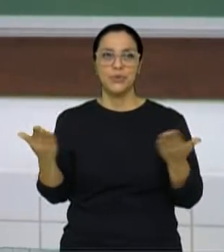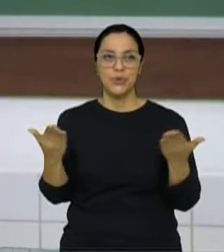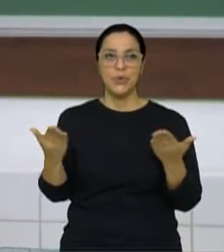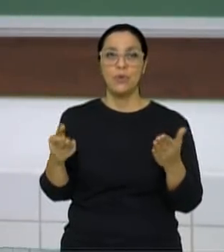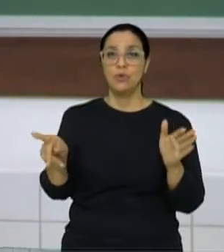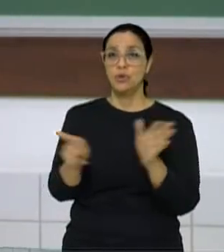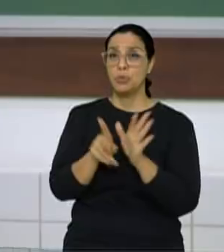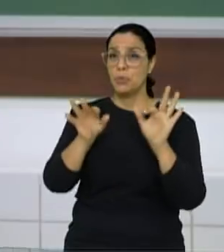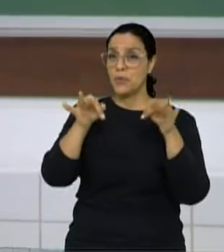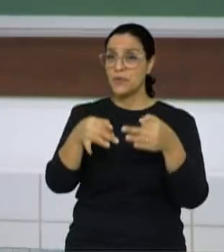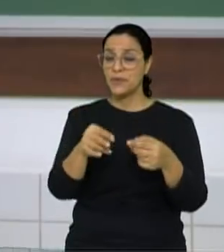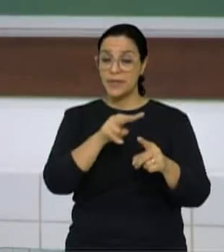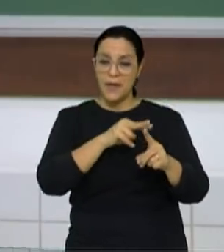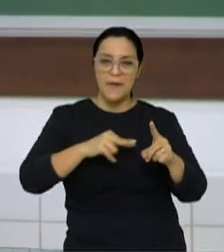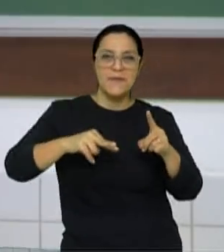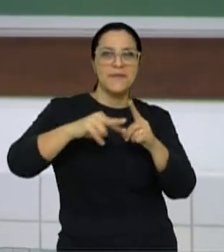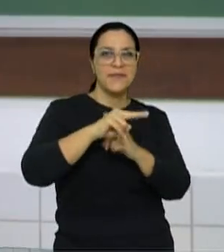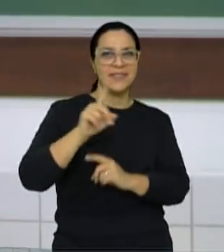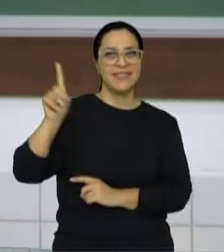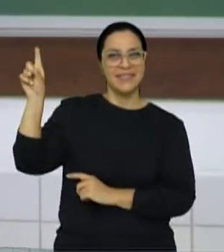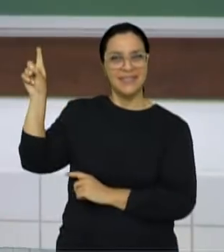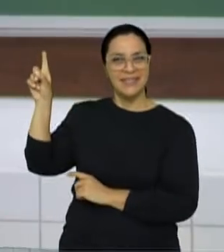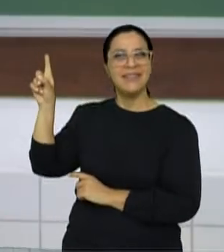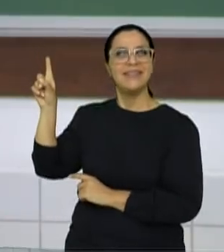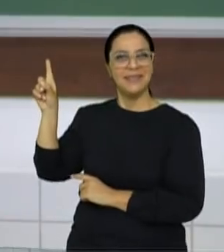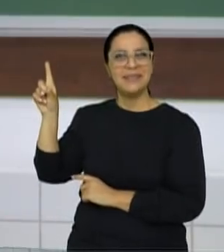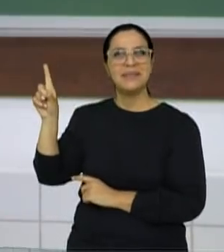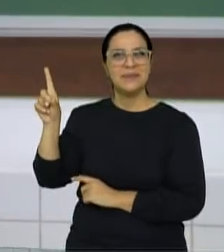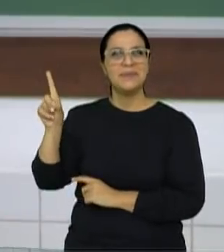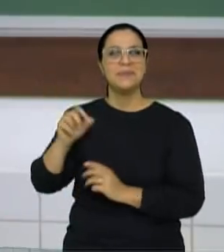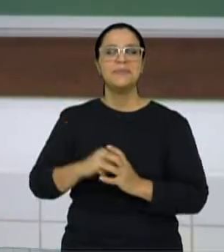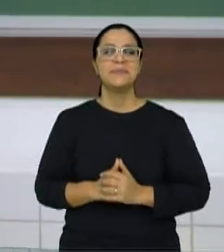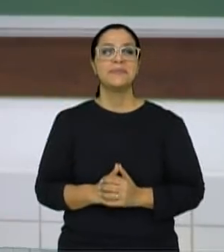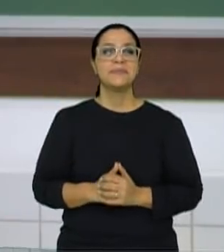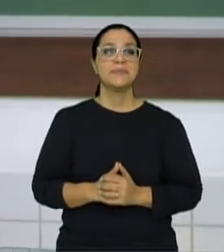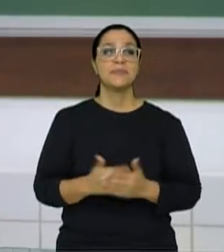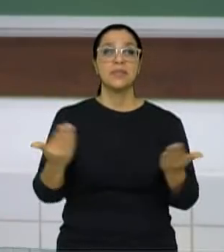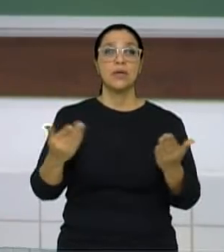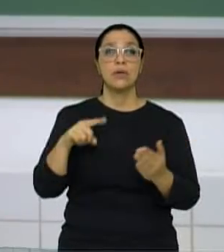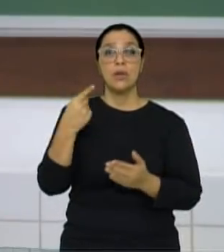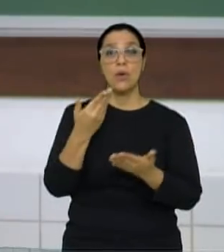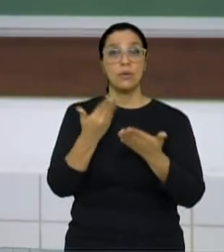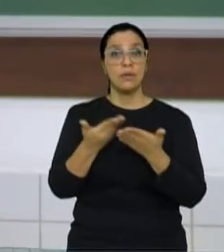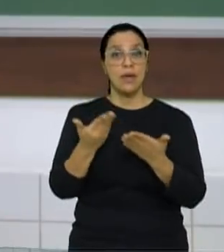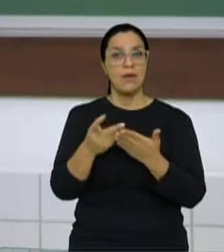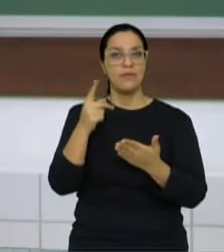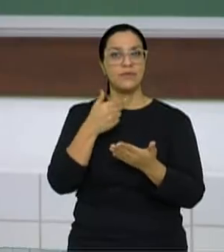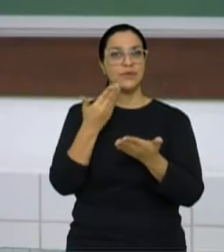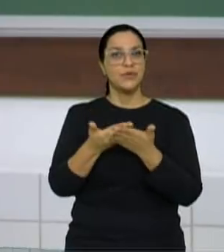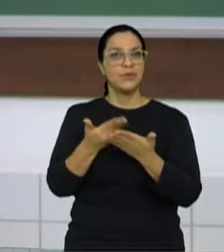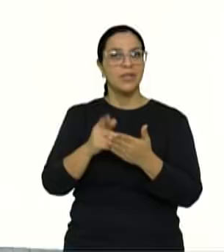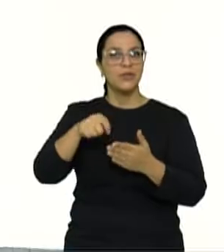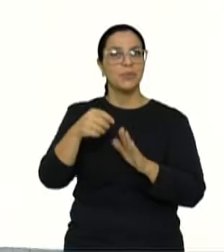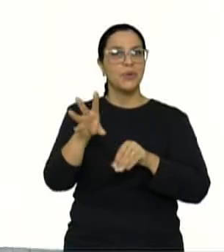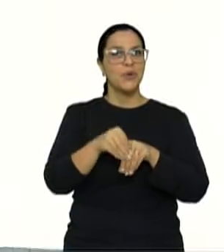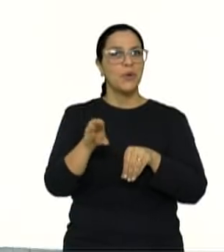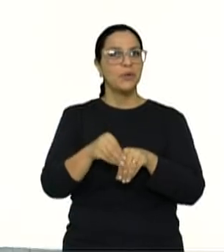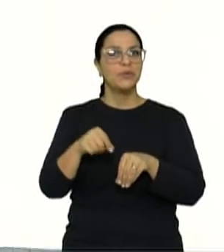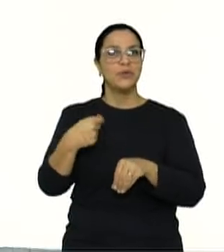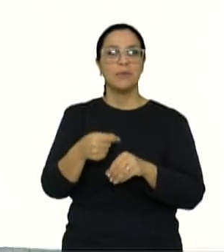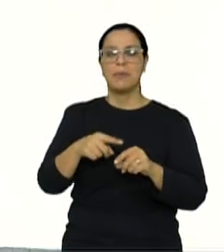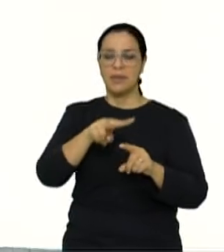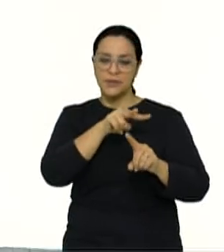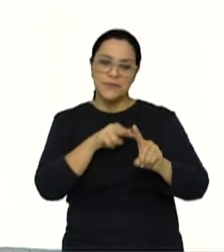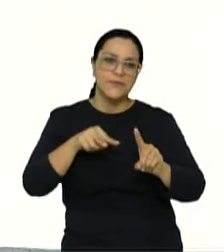Eu vou ficando por aqui, né? Vimos aí as projeções e as vistas ortogonais e na próxima aula vocês vão estudar um pouquinho mais ainda sobre